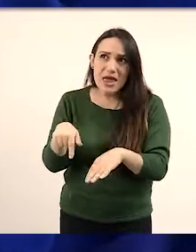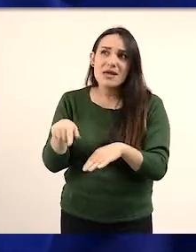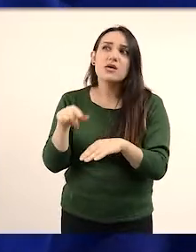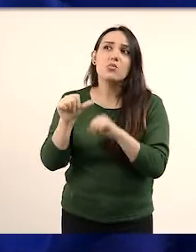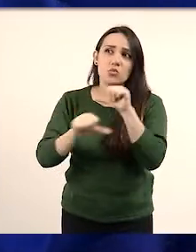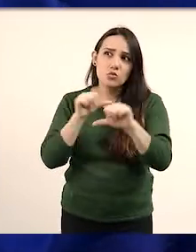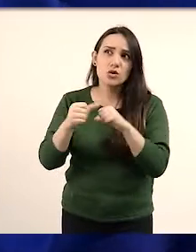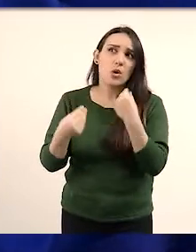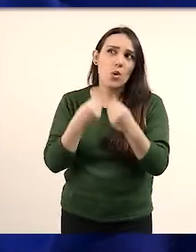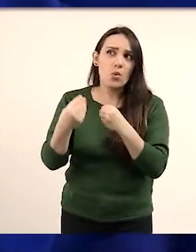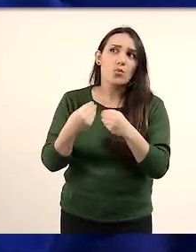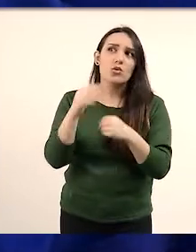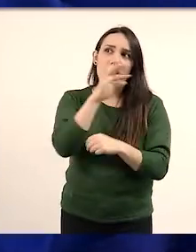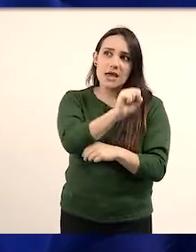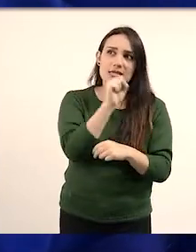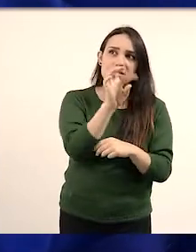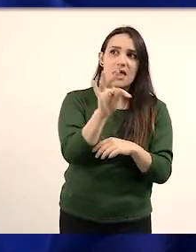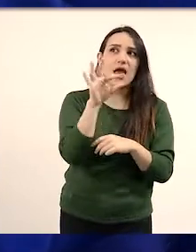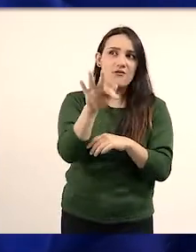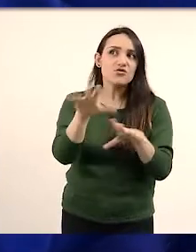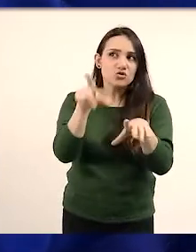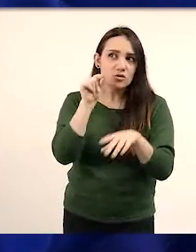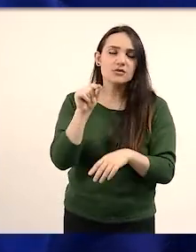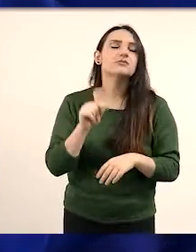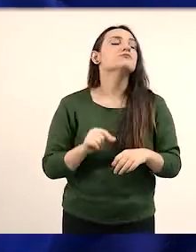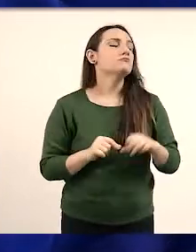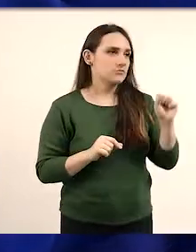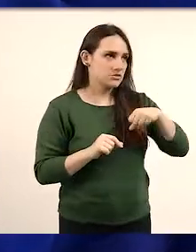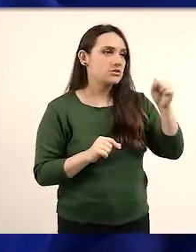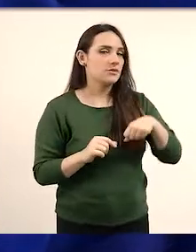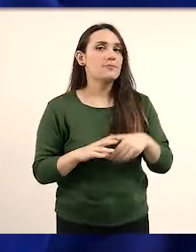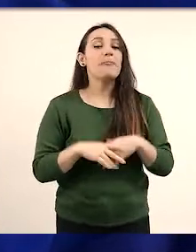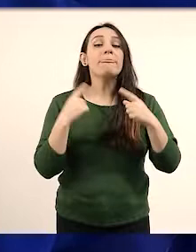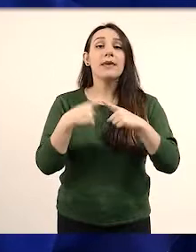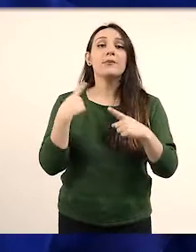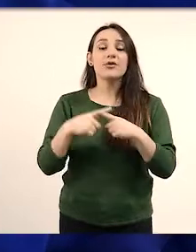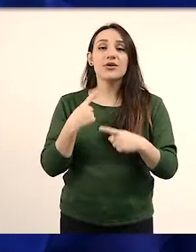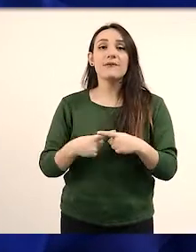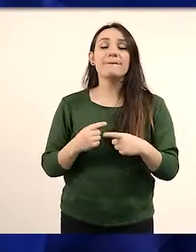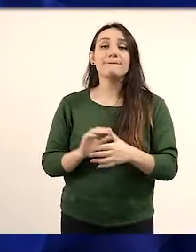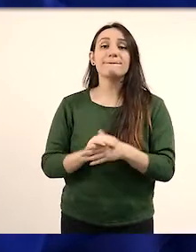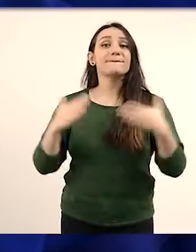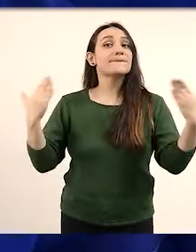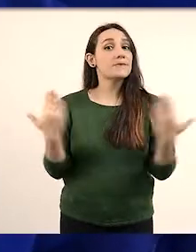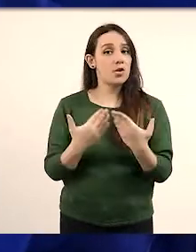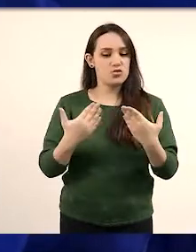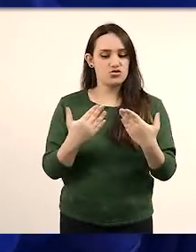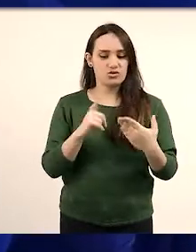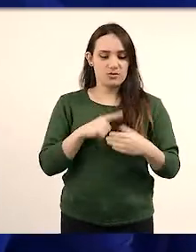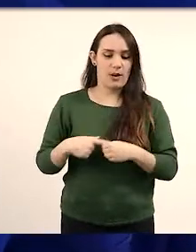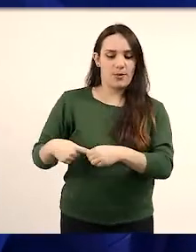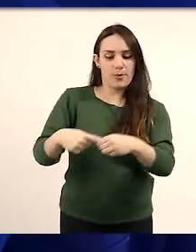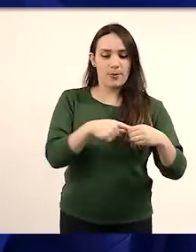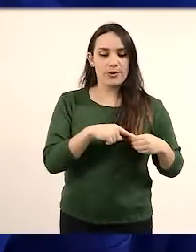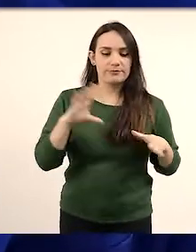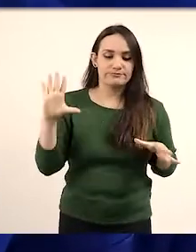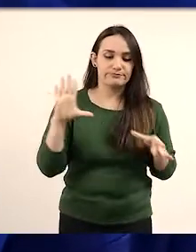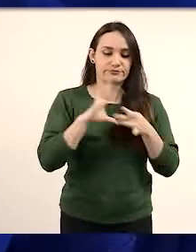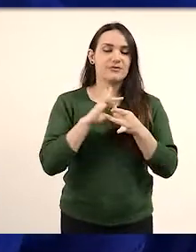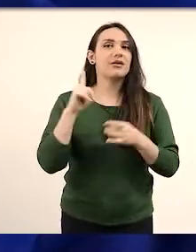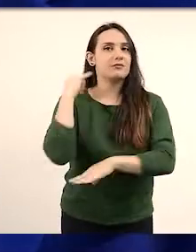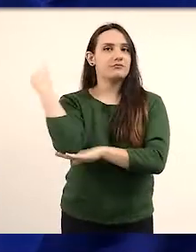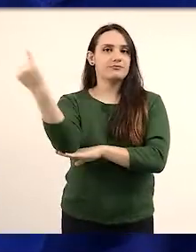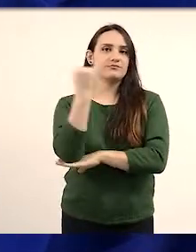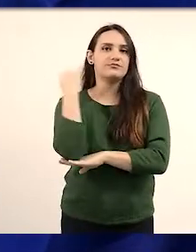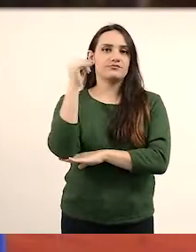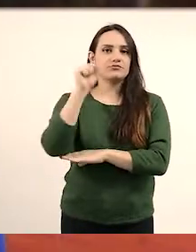Totalmente. A importância dessa introdução dos municípios na federação, hoje, nessa crise, tem